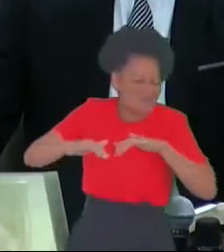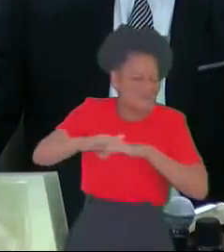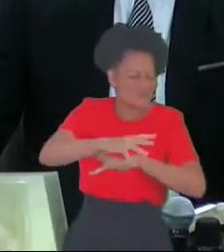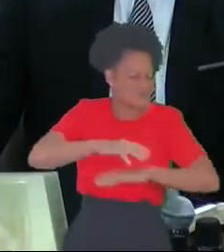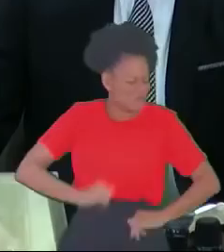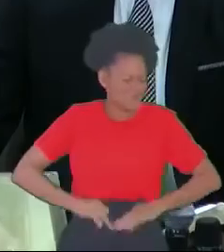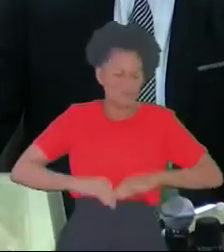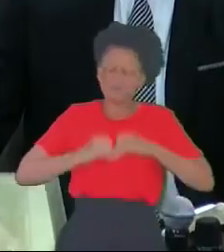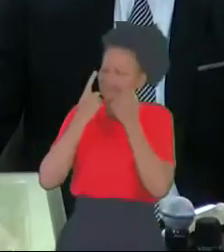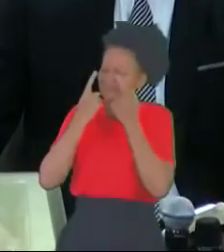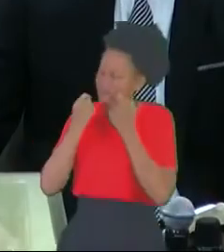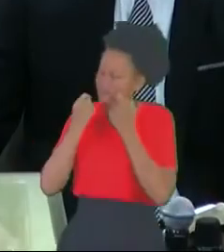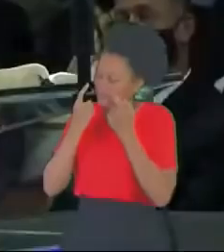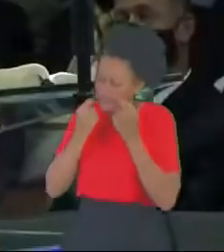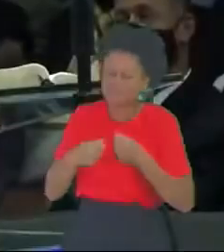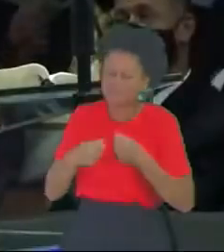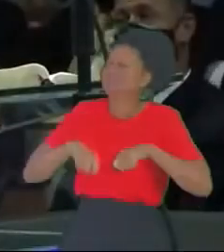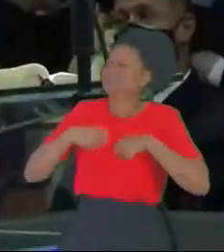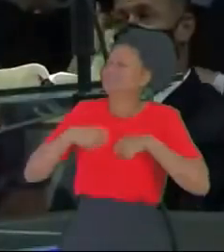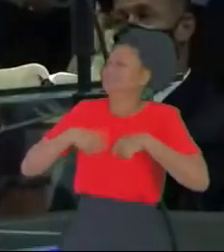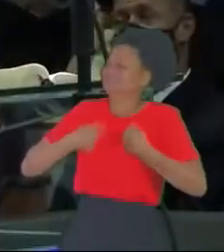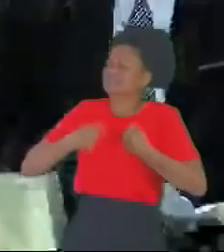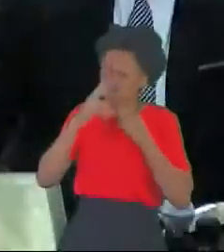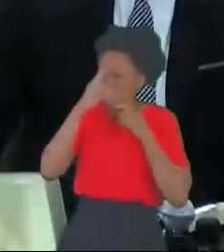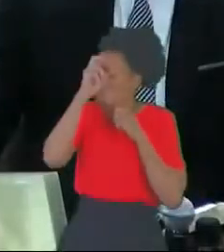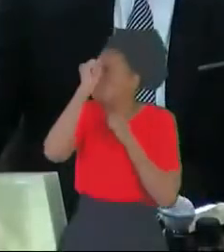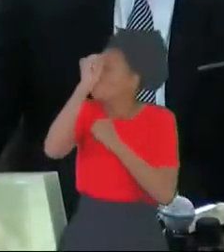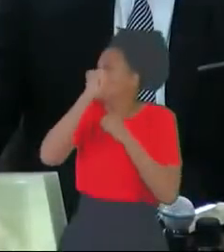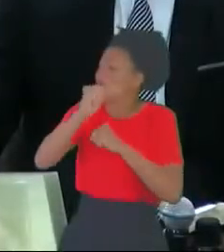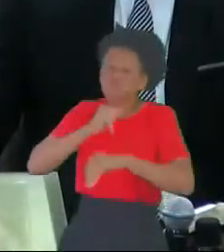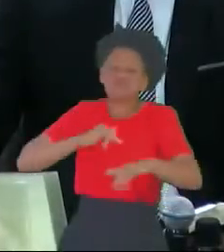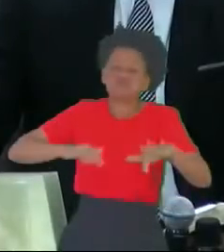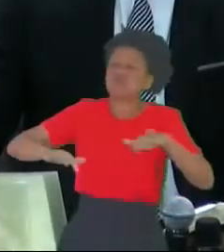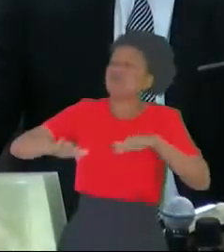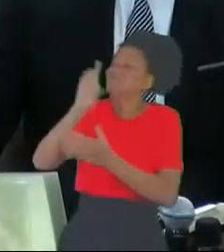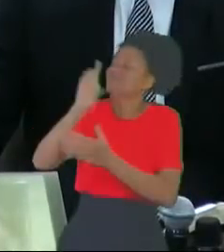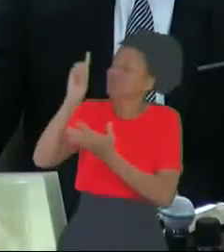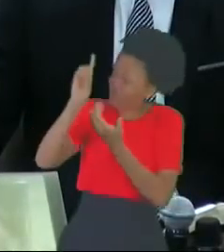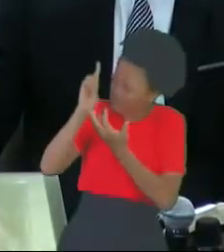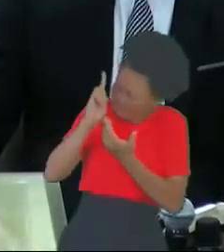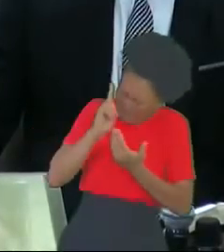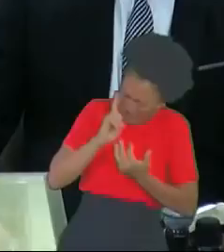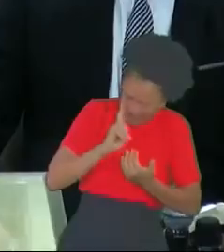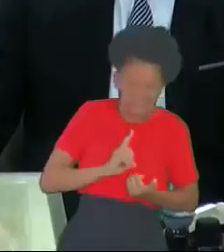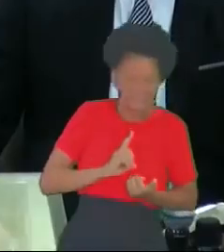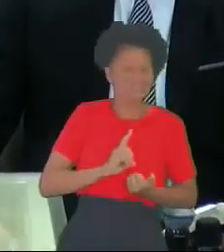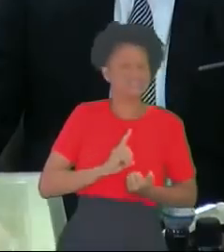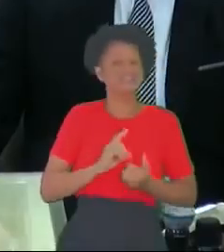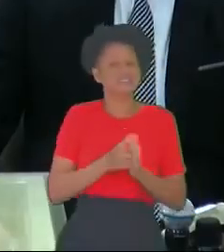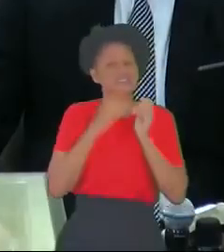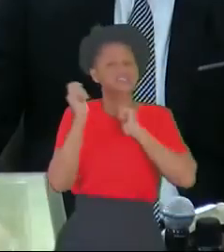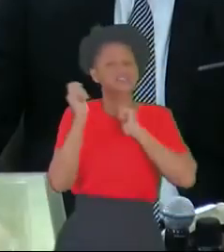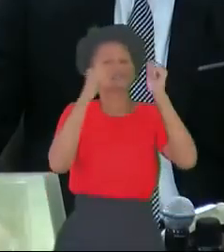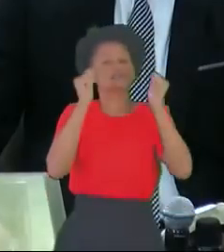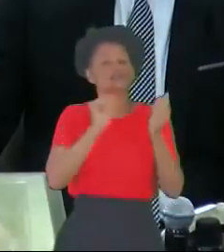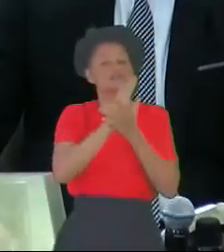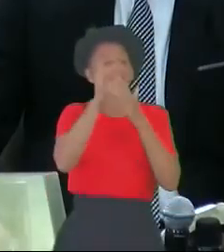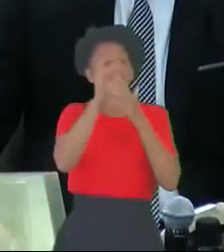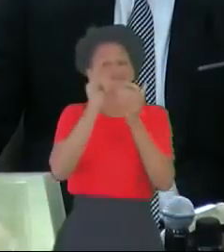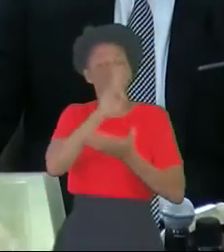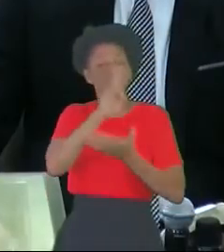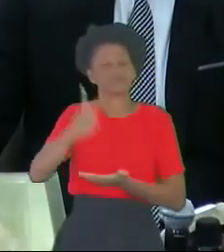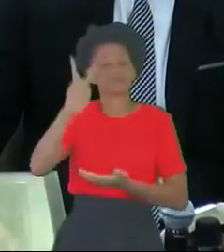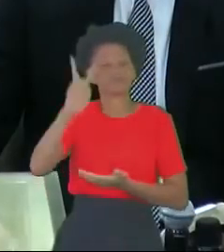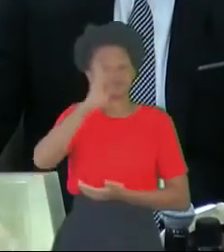Chorando por um despertamento espiritual. Chorando por uma visita de Deus. Aleluia. Louvado seja o nome do